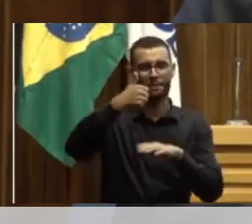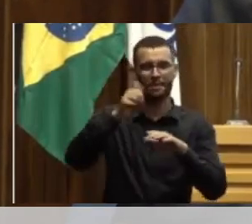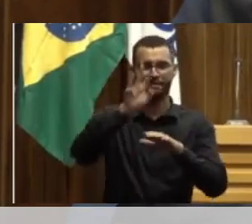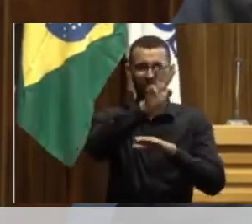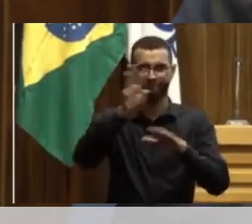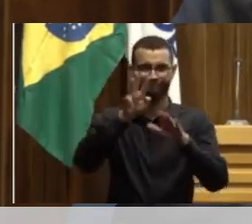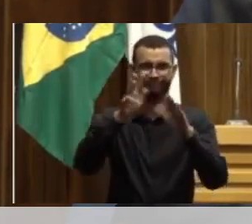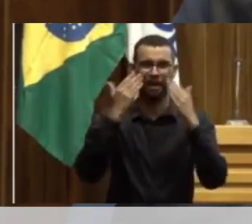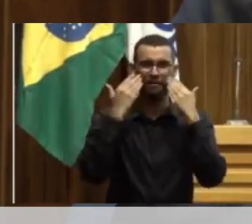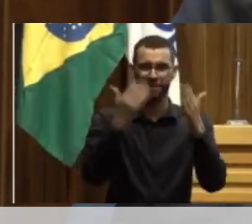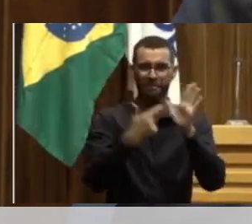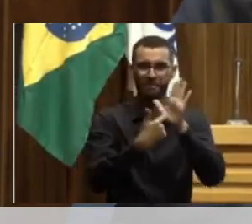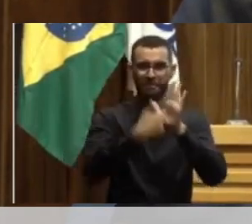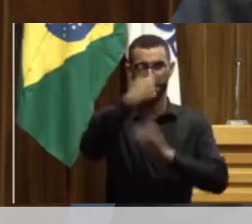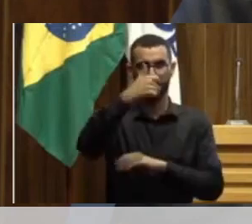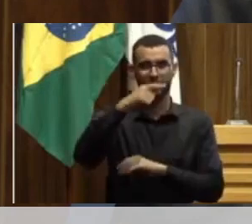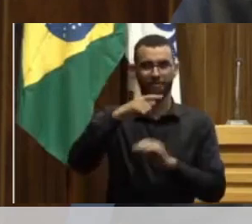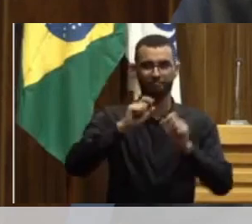o processo